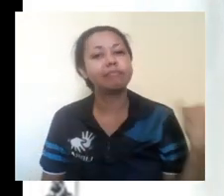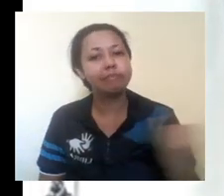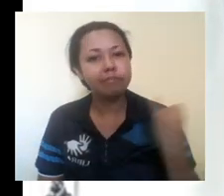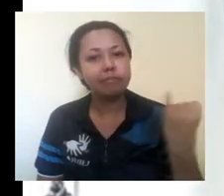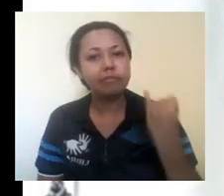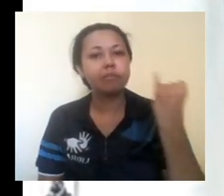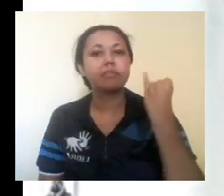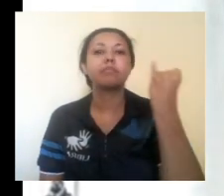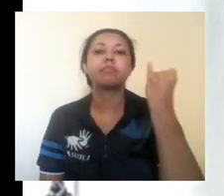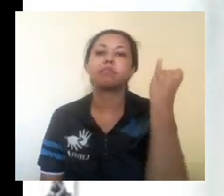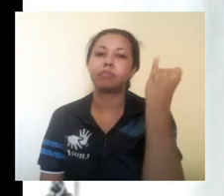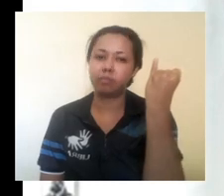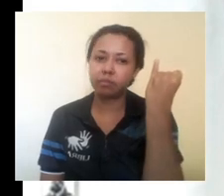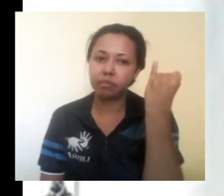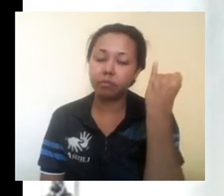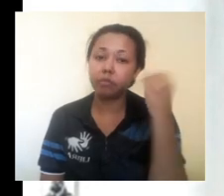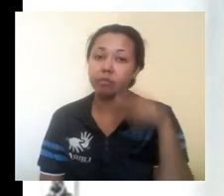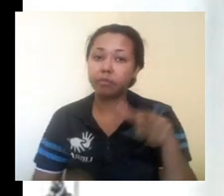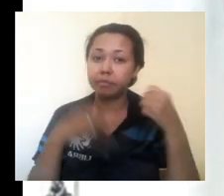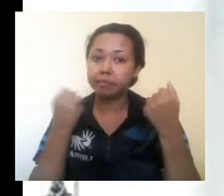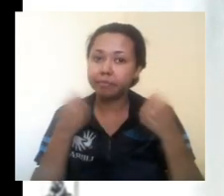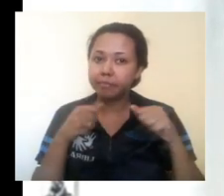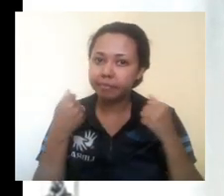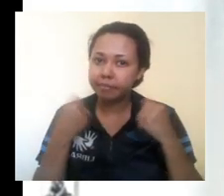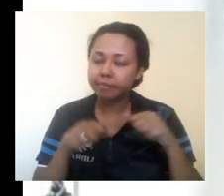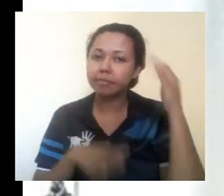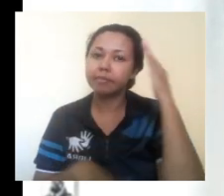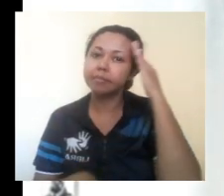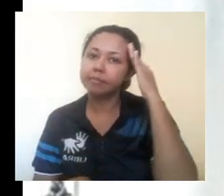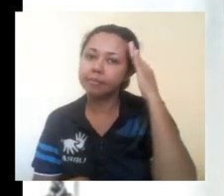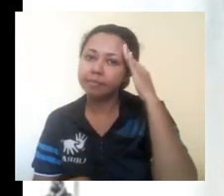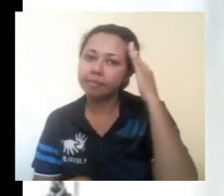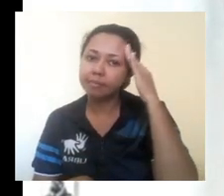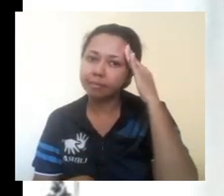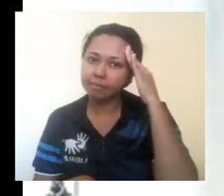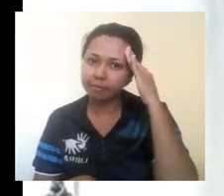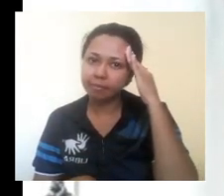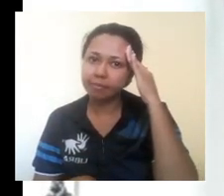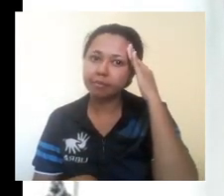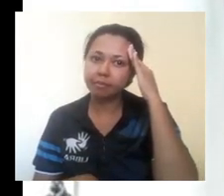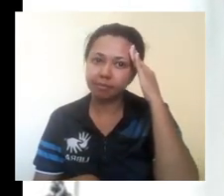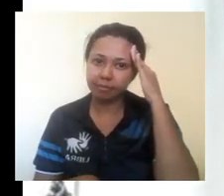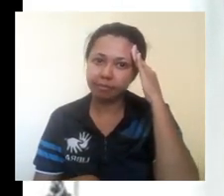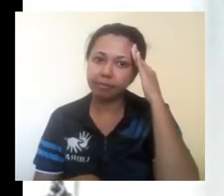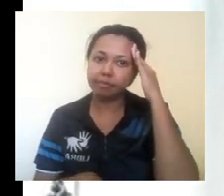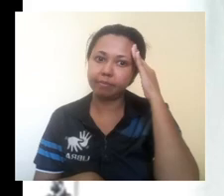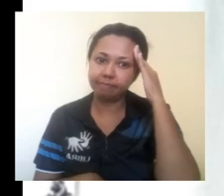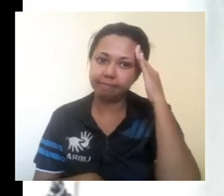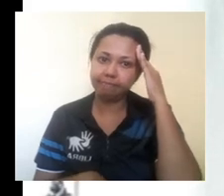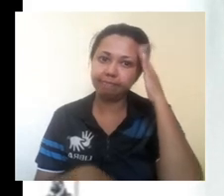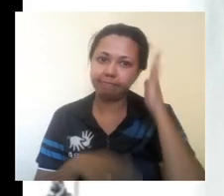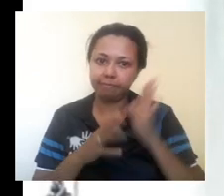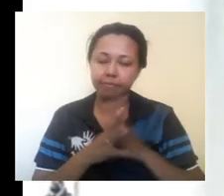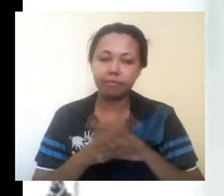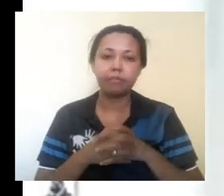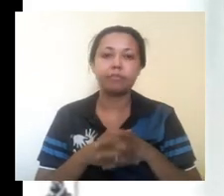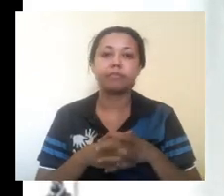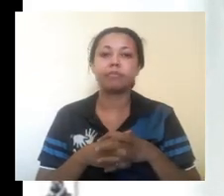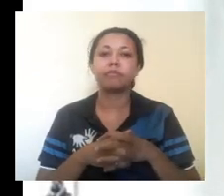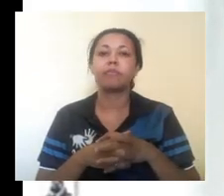é importante que você saiba dosar isso. Se você não tem condições de dividir as duas coisas, não existe isso de você dizer assim, eu